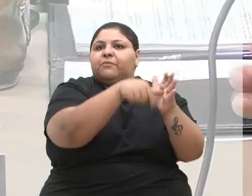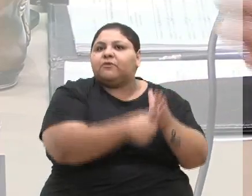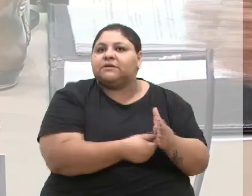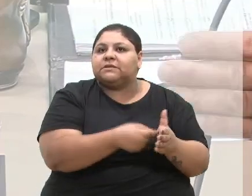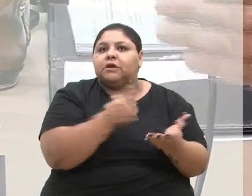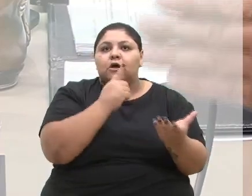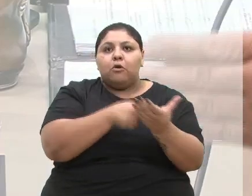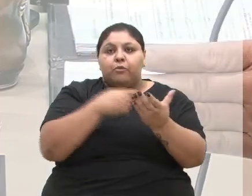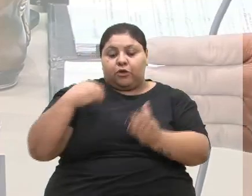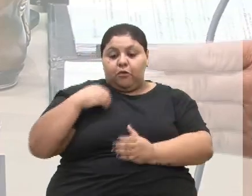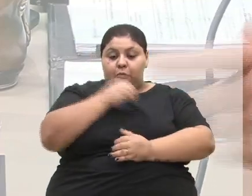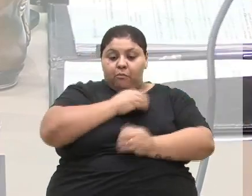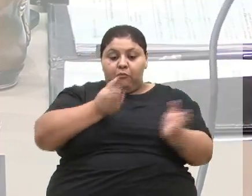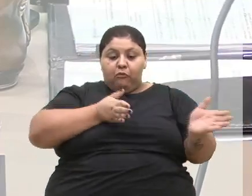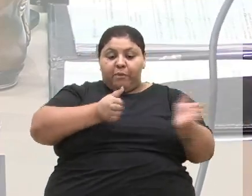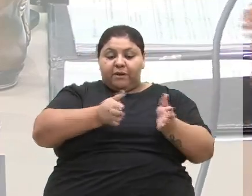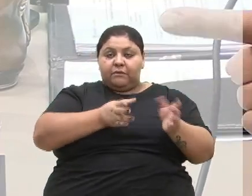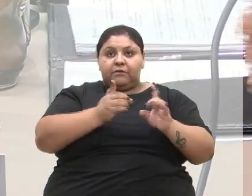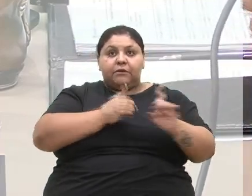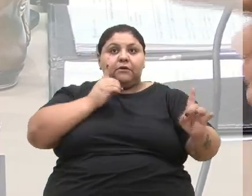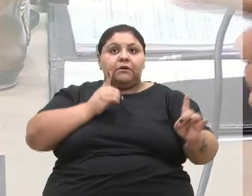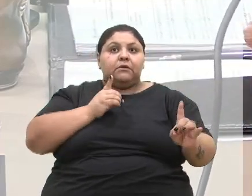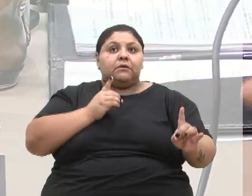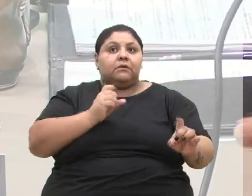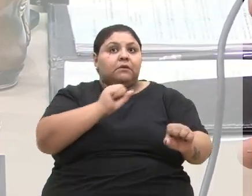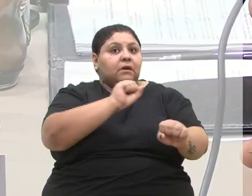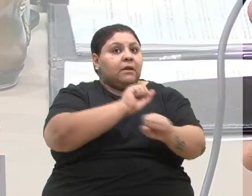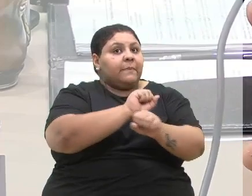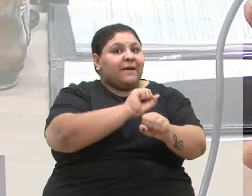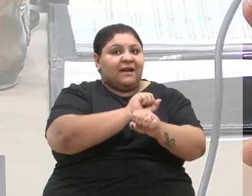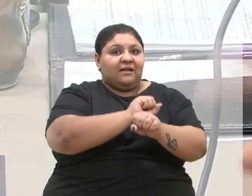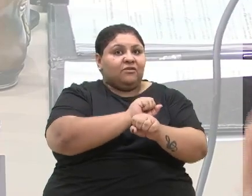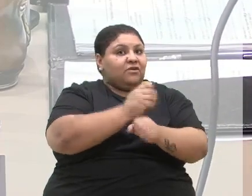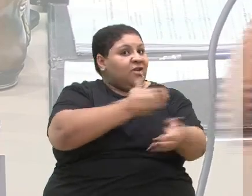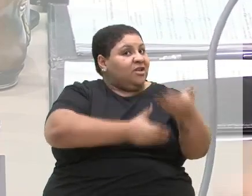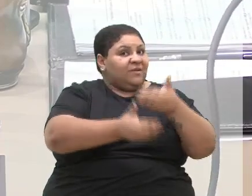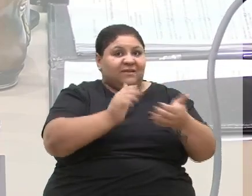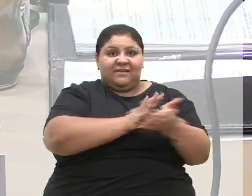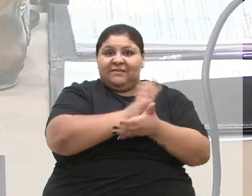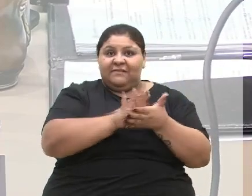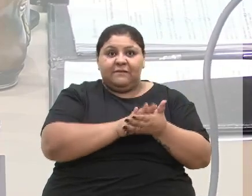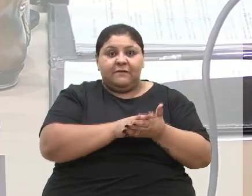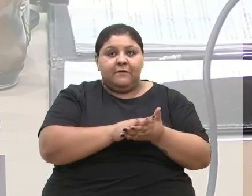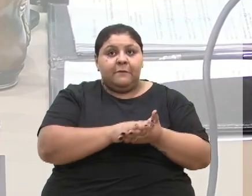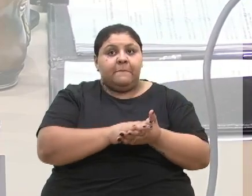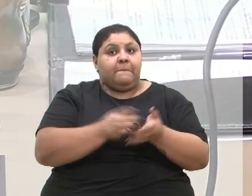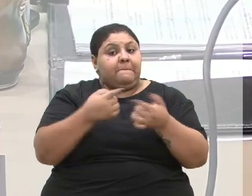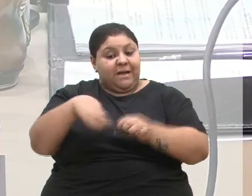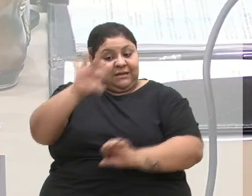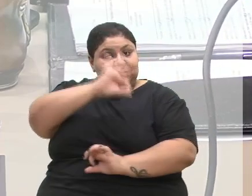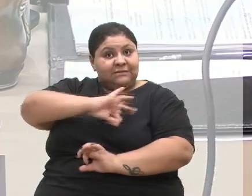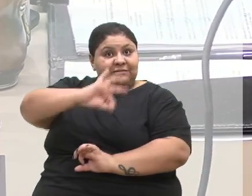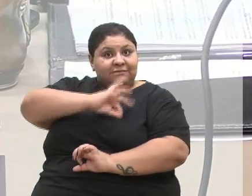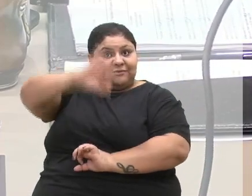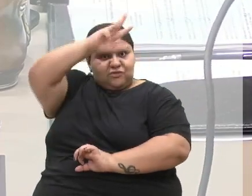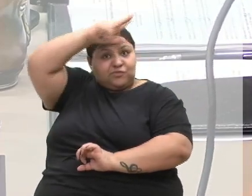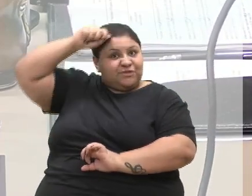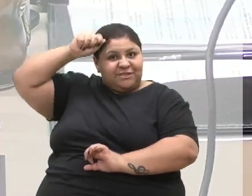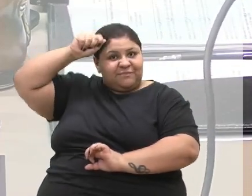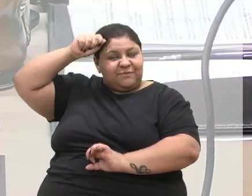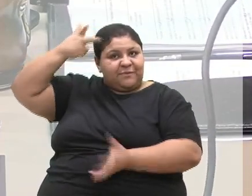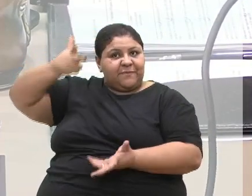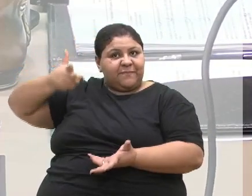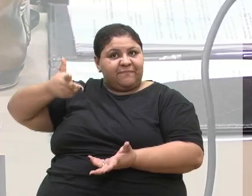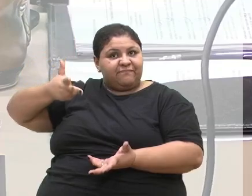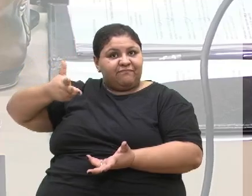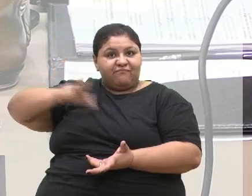médico, aquele período da consulta, ele fica parado e não atende ninguém. Mas ele recebe do município. Ele não tem culpa se o